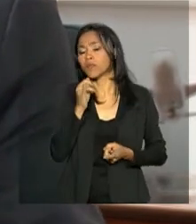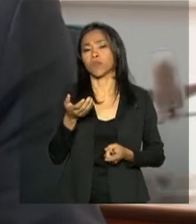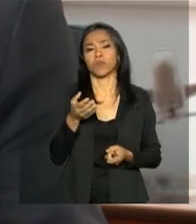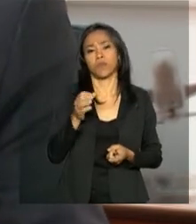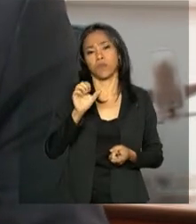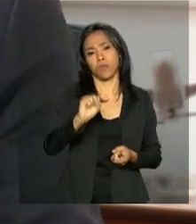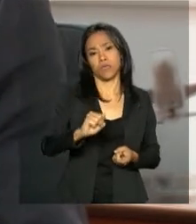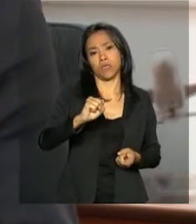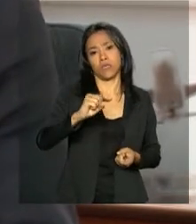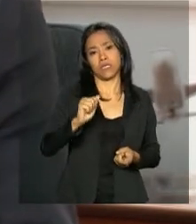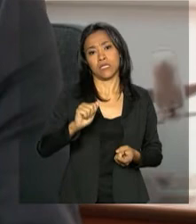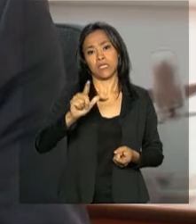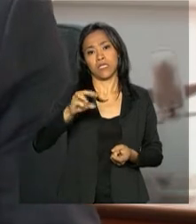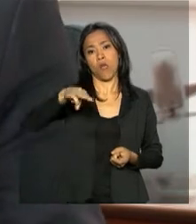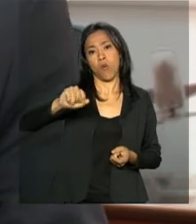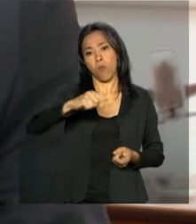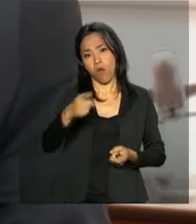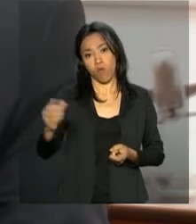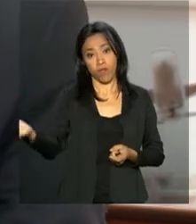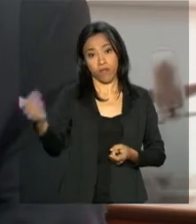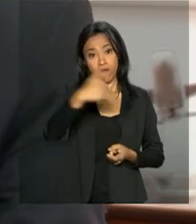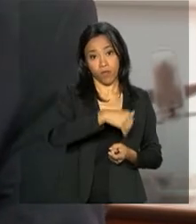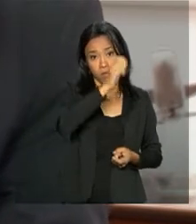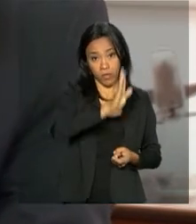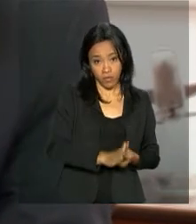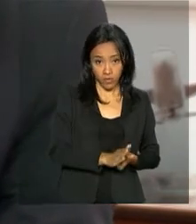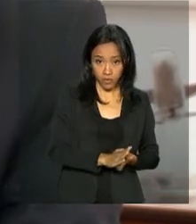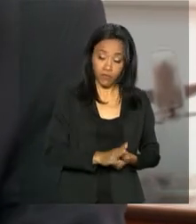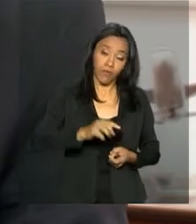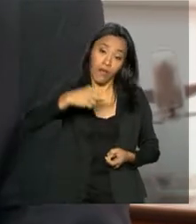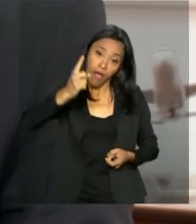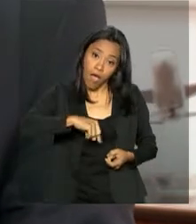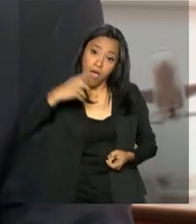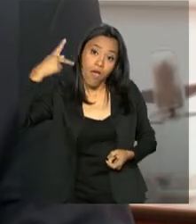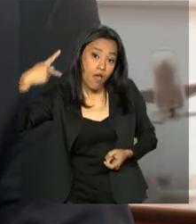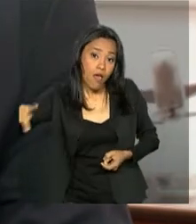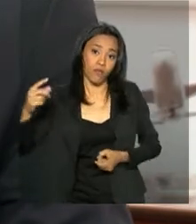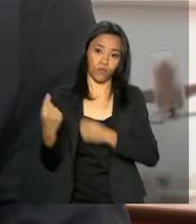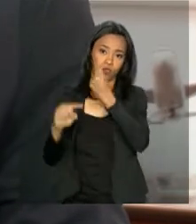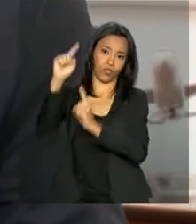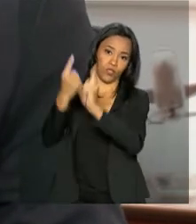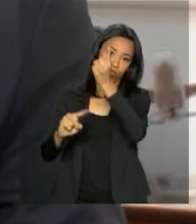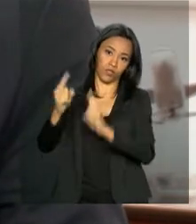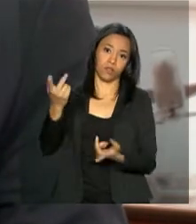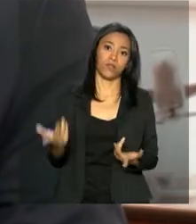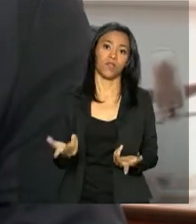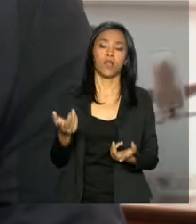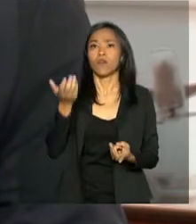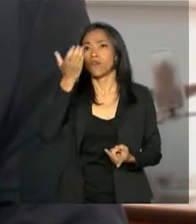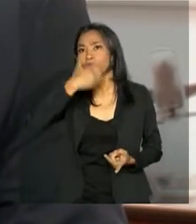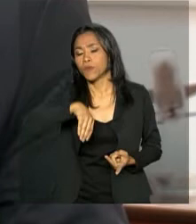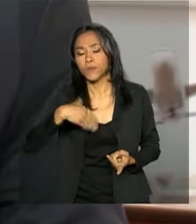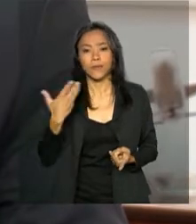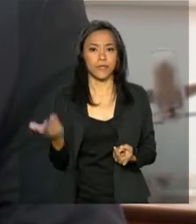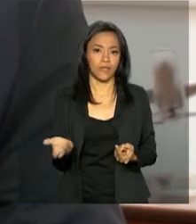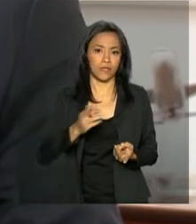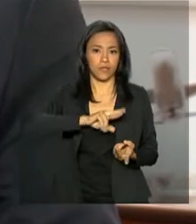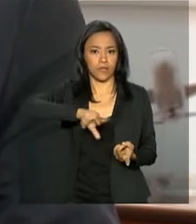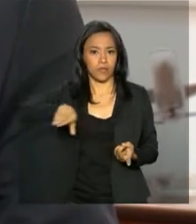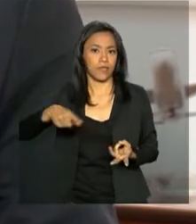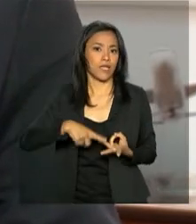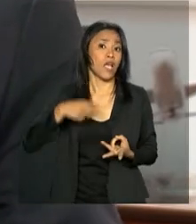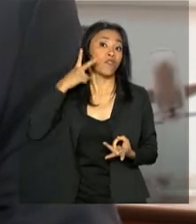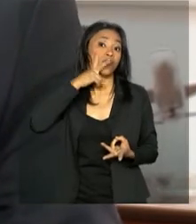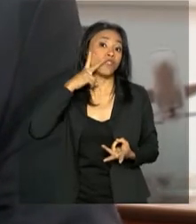que vai vai pro brasil em geral é um salmão é chileno é fruta ou vinhos que são consumidos no brasil